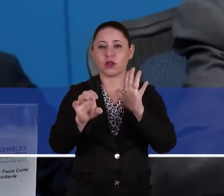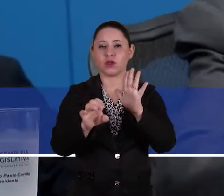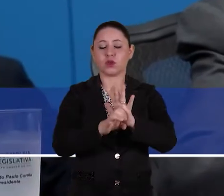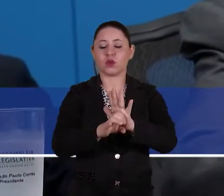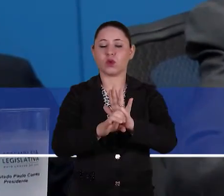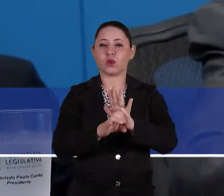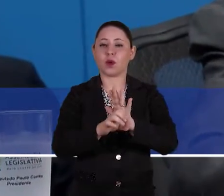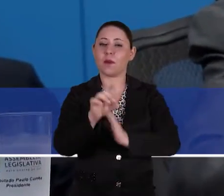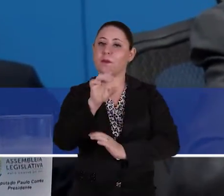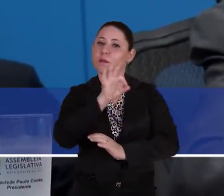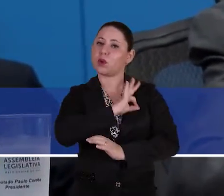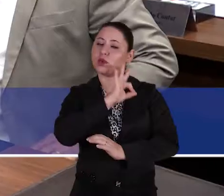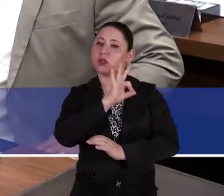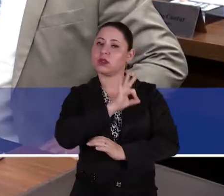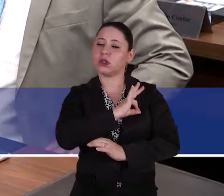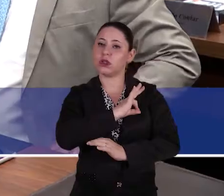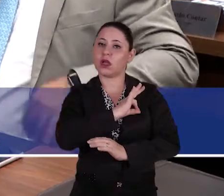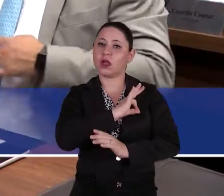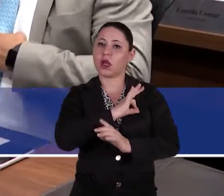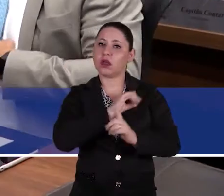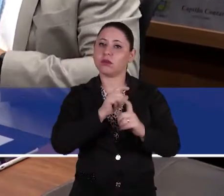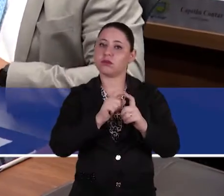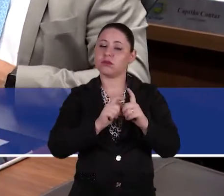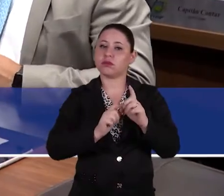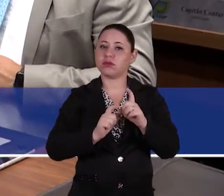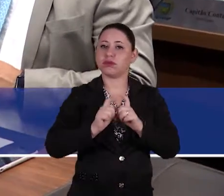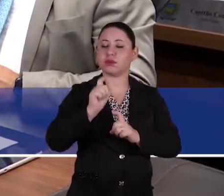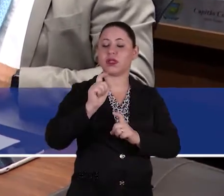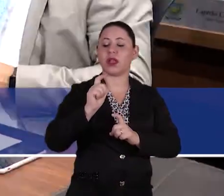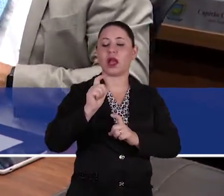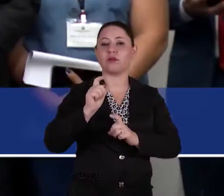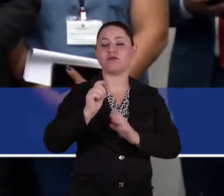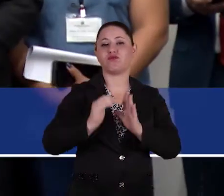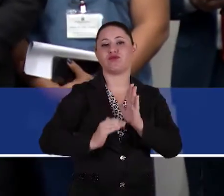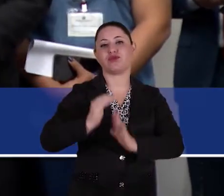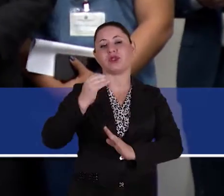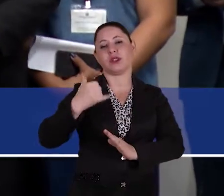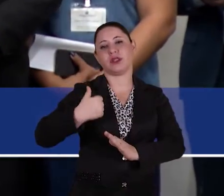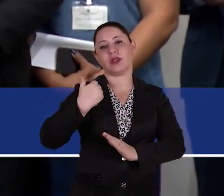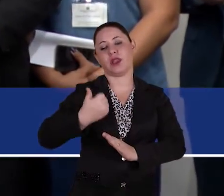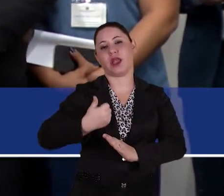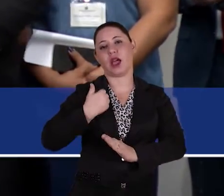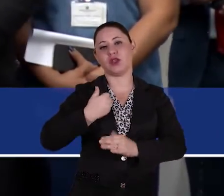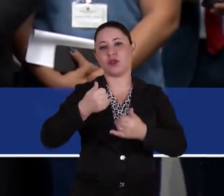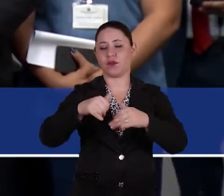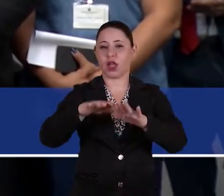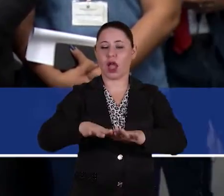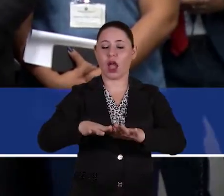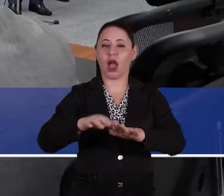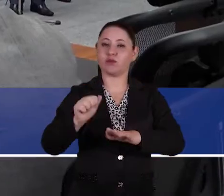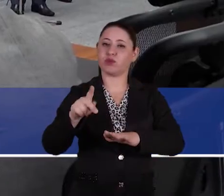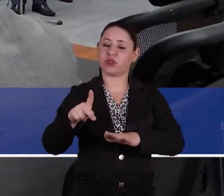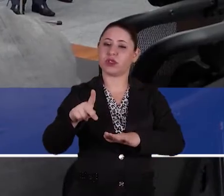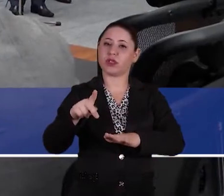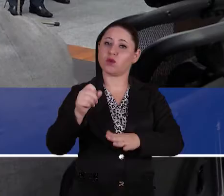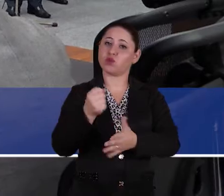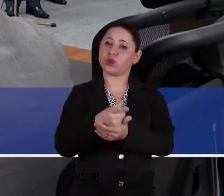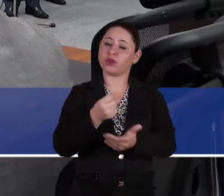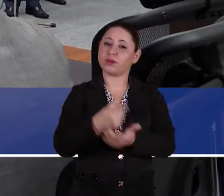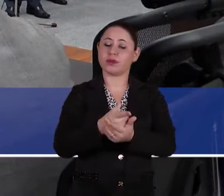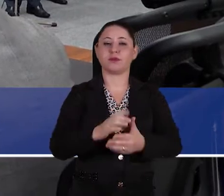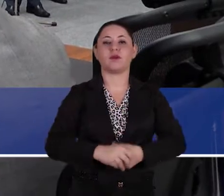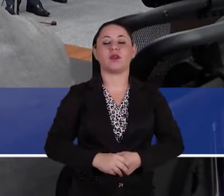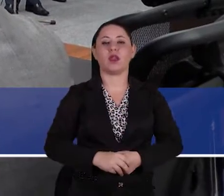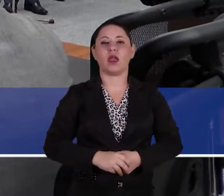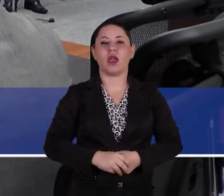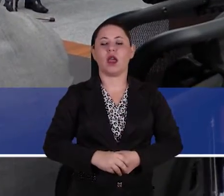dos Policiais Militares, que visa aumentar em 5 anos as idades limites de permanência na reserva remunerada.